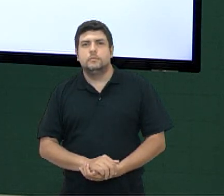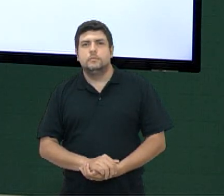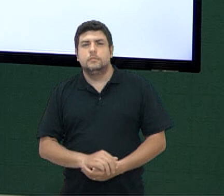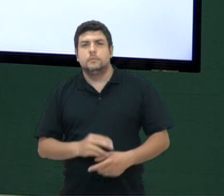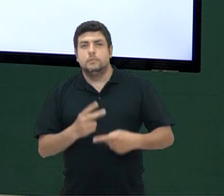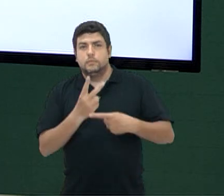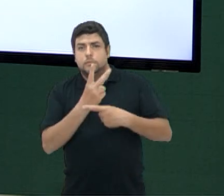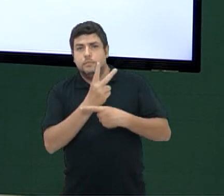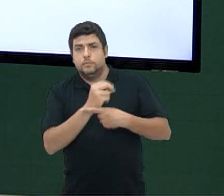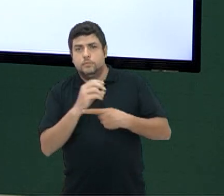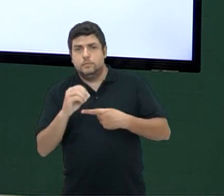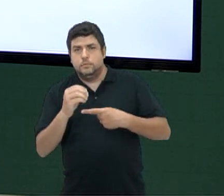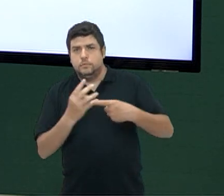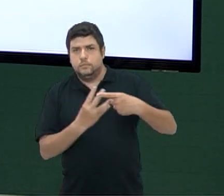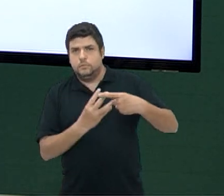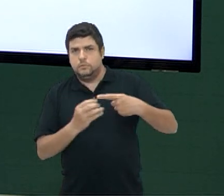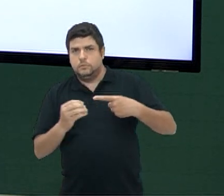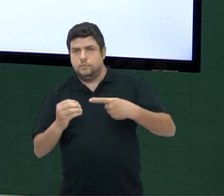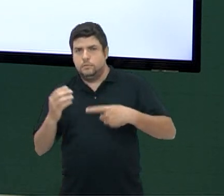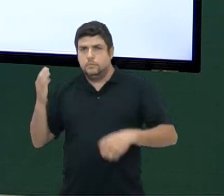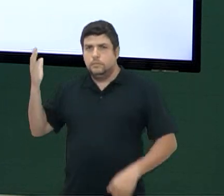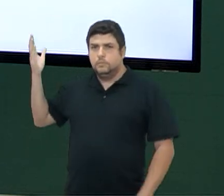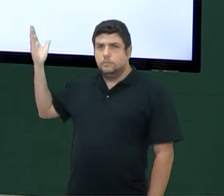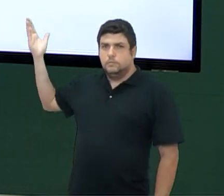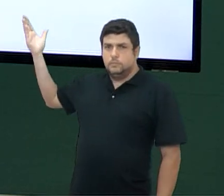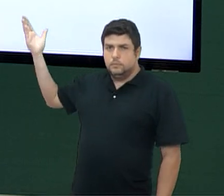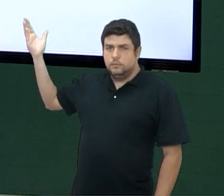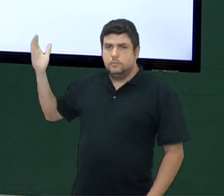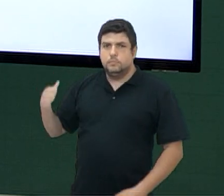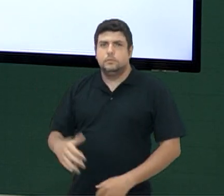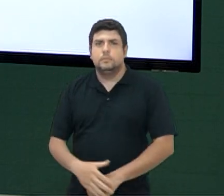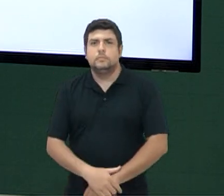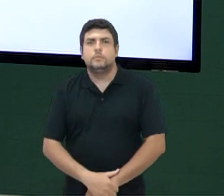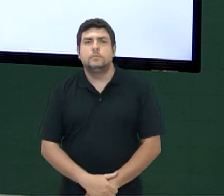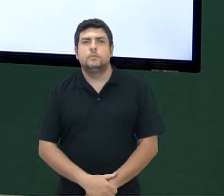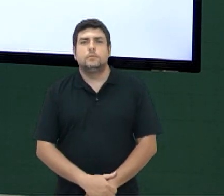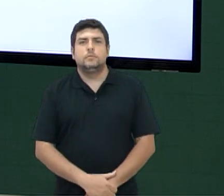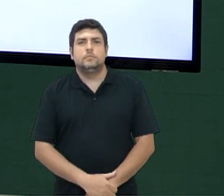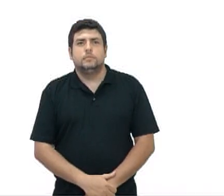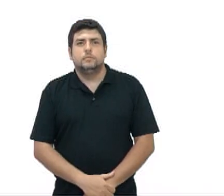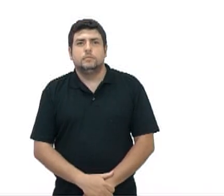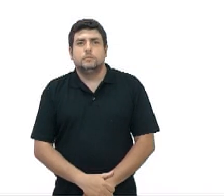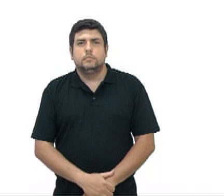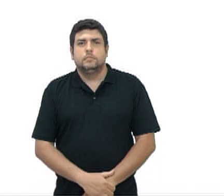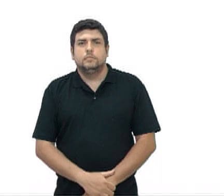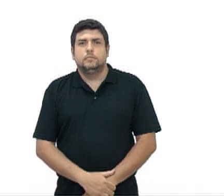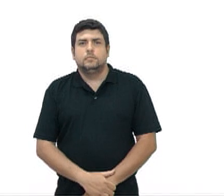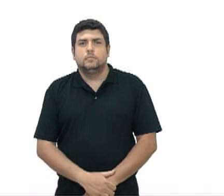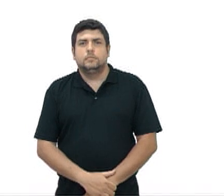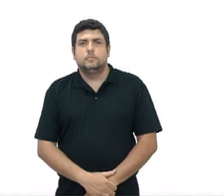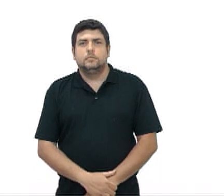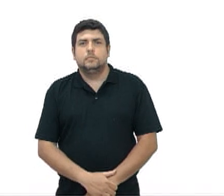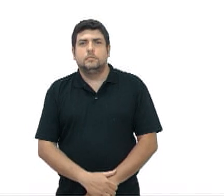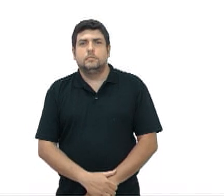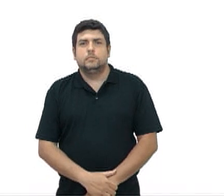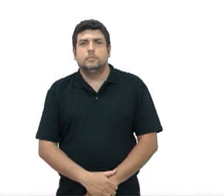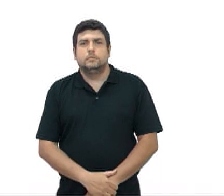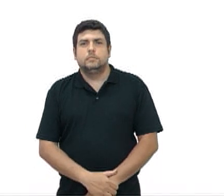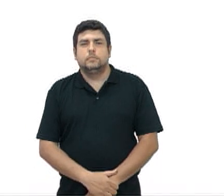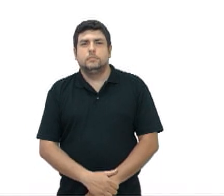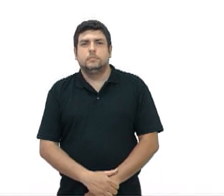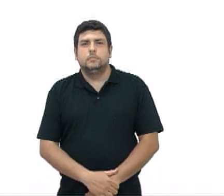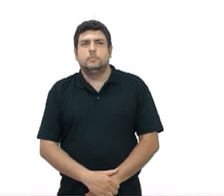a 0,5. Ao fazer 1 menos 0,5, temos então 0,5